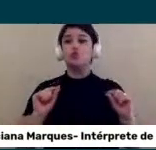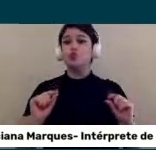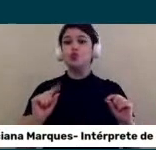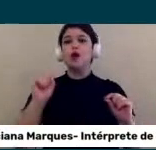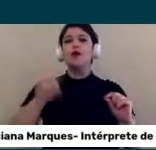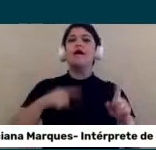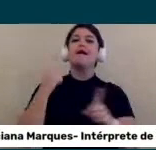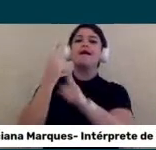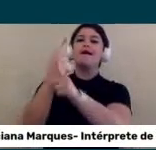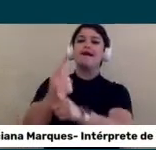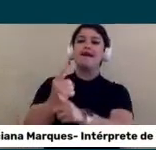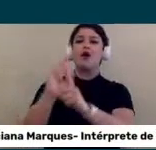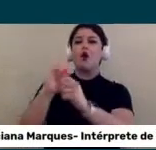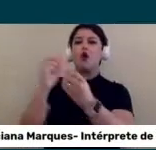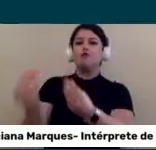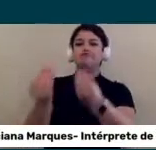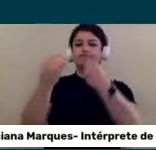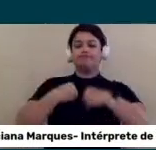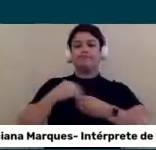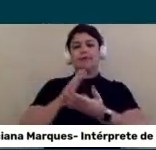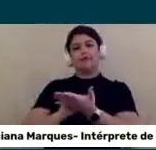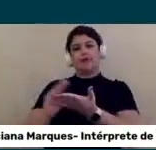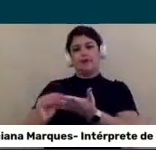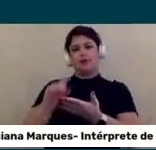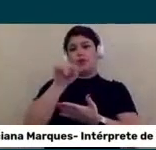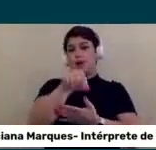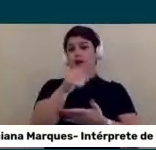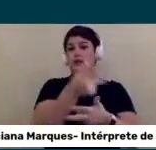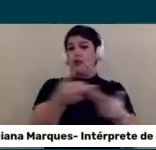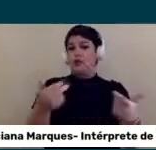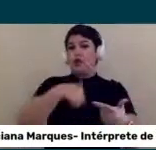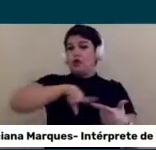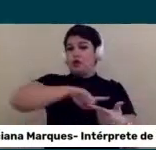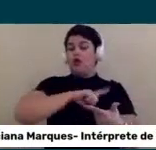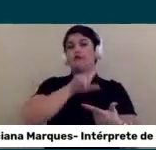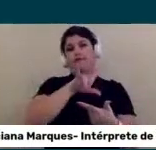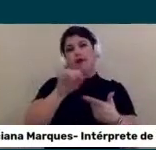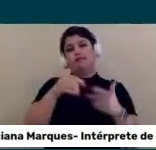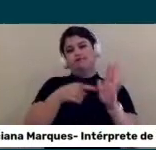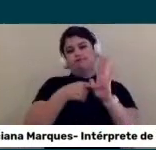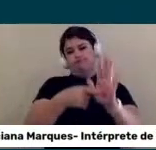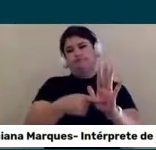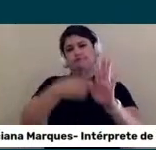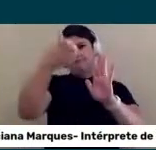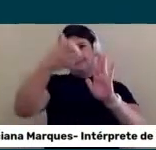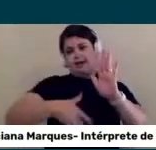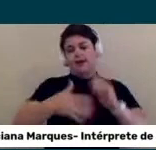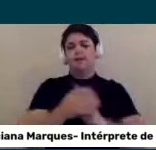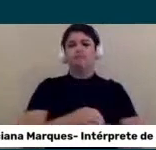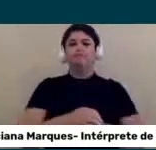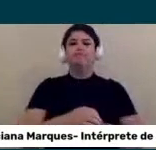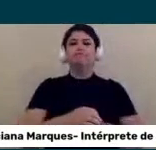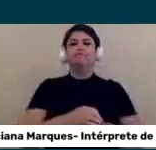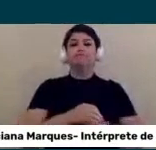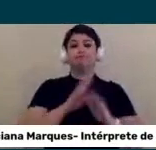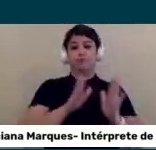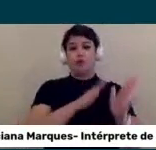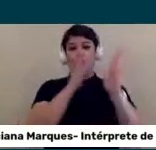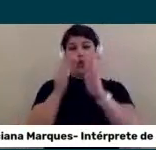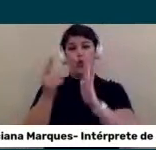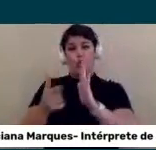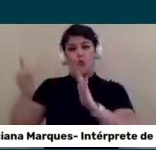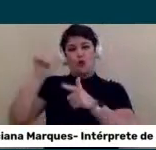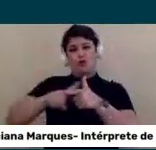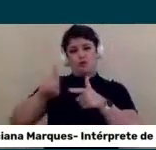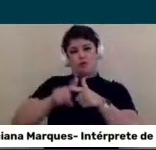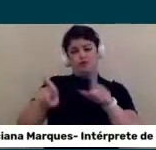descobertas, né, ou trazidas com dados. E esse é um dos temas que a gente vai abordar aqui hoje. Um outro problema que a gente vê bastante, e isso